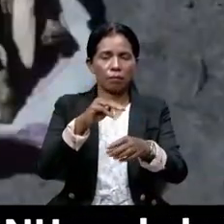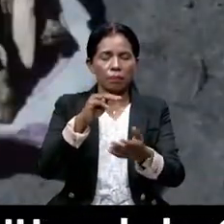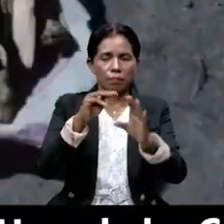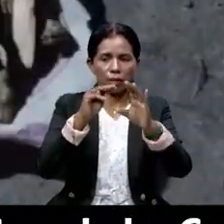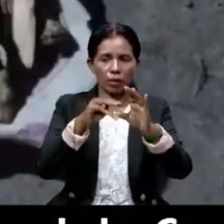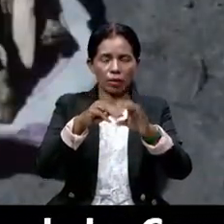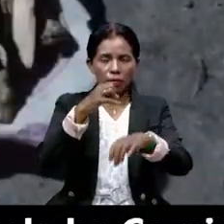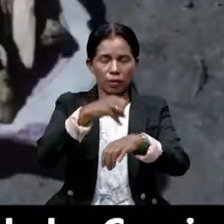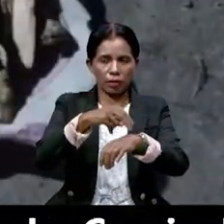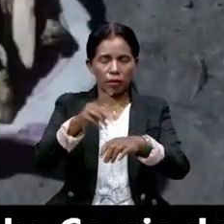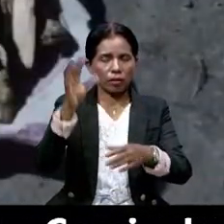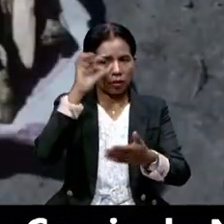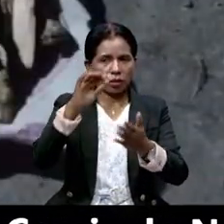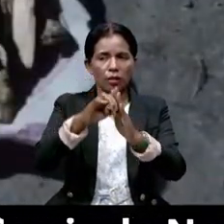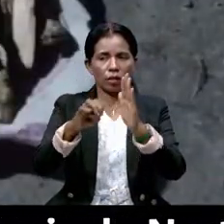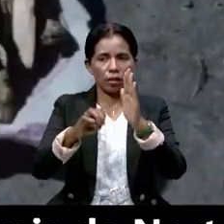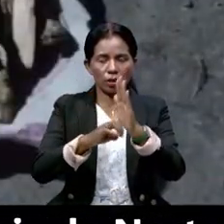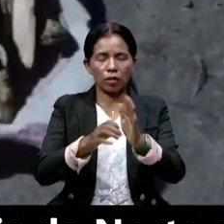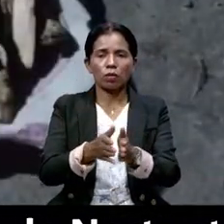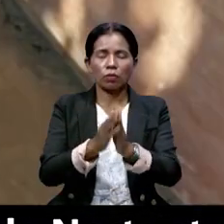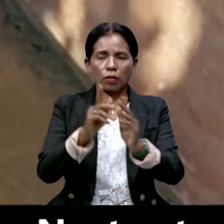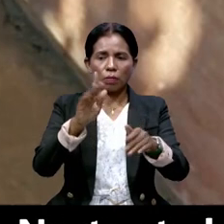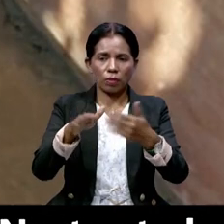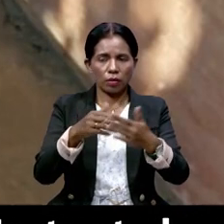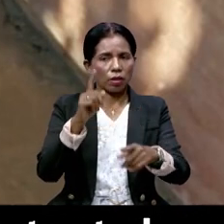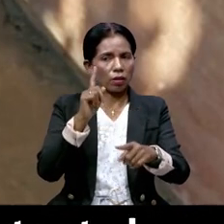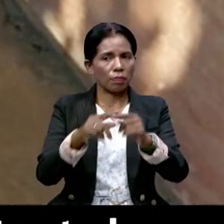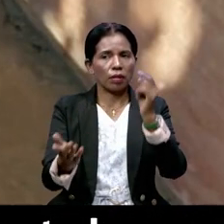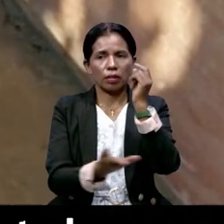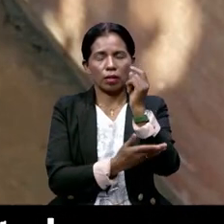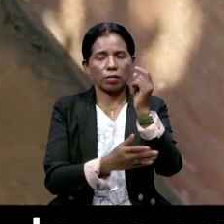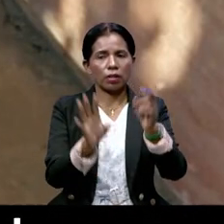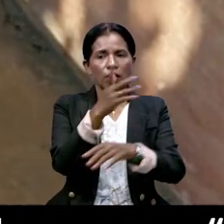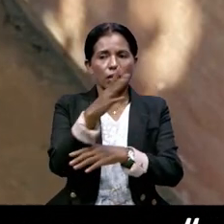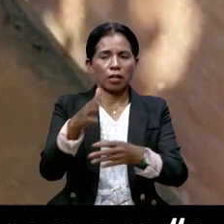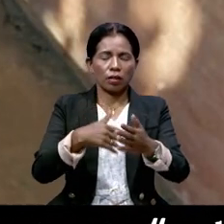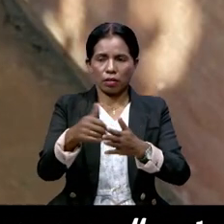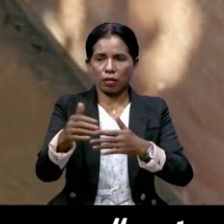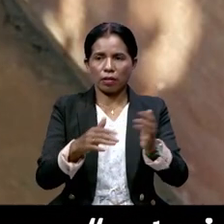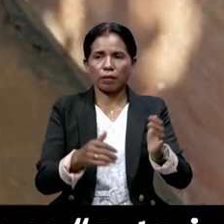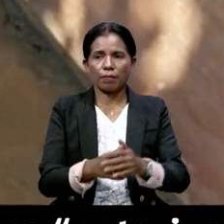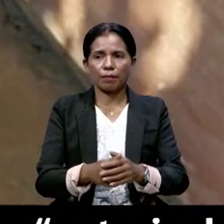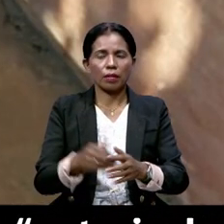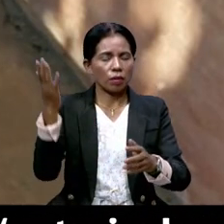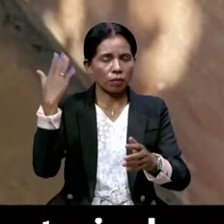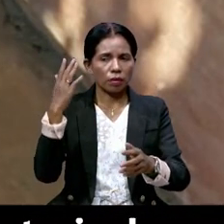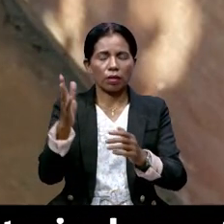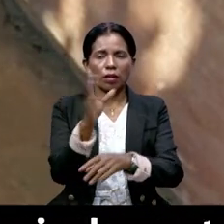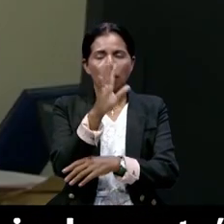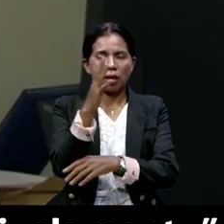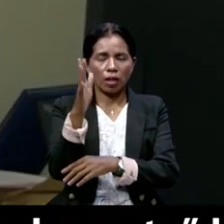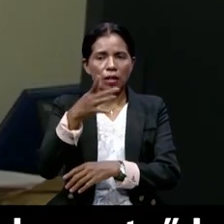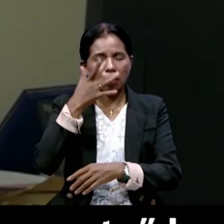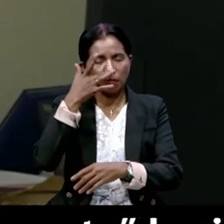Secretário de Estado Floresta, Fernandino Veira, husu comunidade, atulabele tesi ai Cameli arbiro. Durante ne, Cameli nebe maquia, ai Cameli nebe